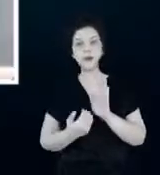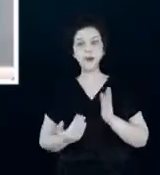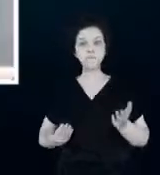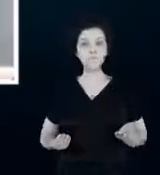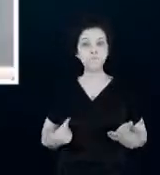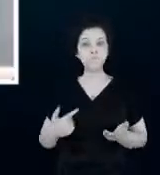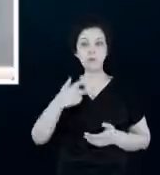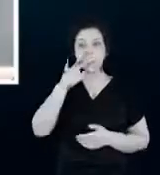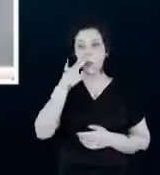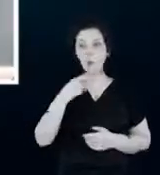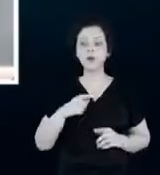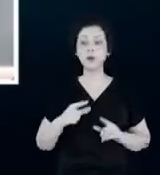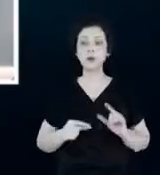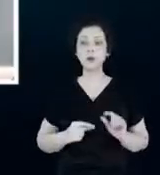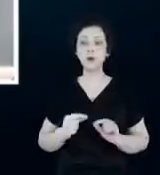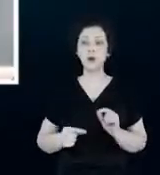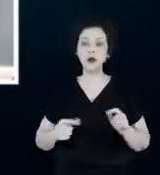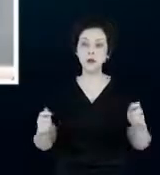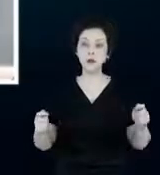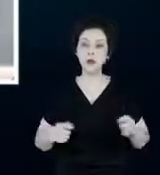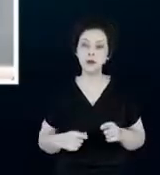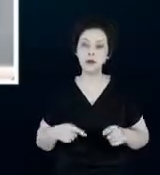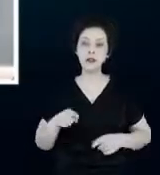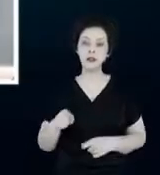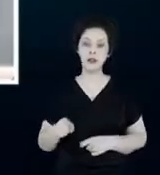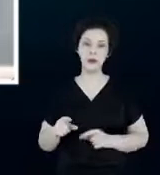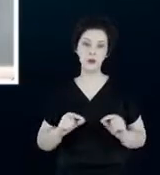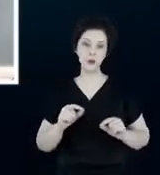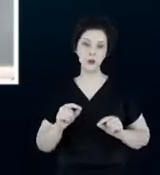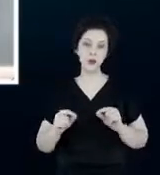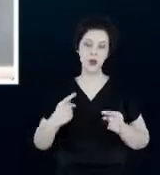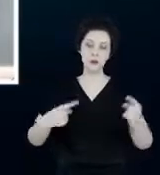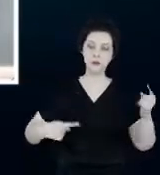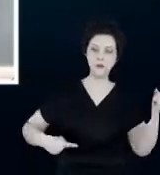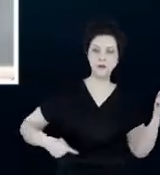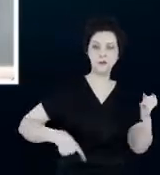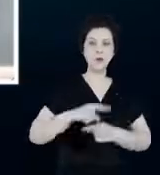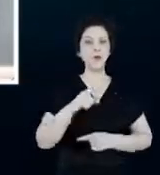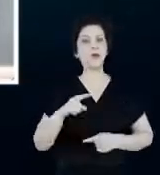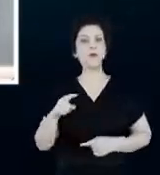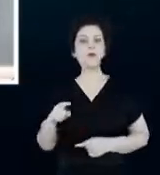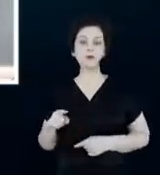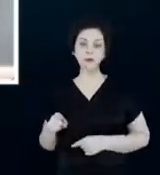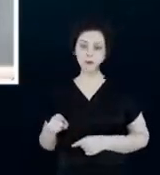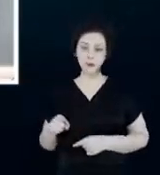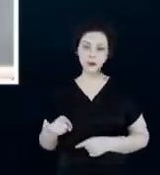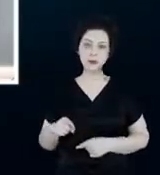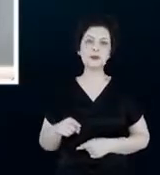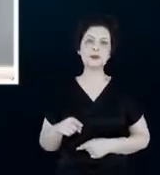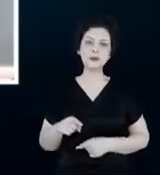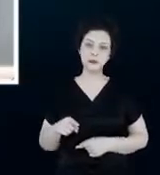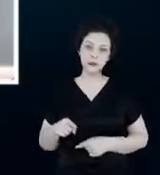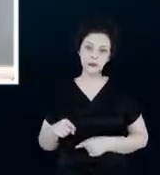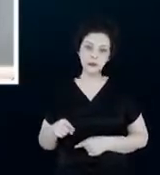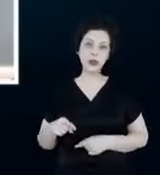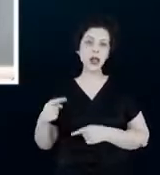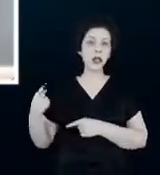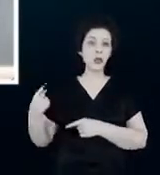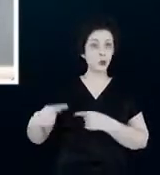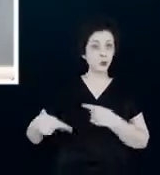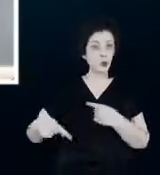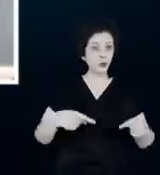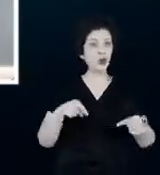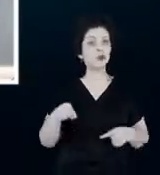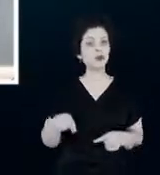acho que a gente tem aí a possibilidade de dar um salto significativo no debate